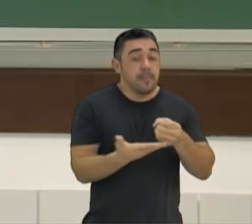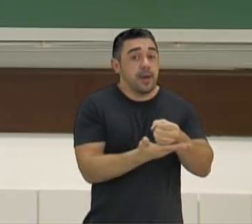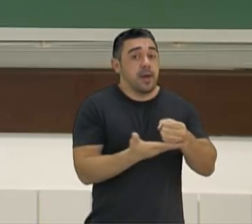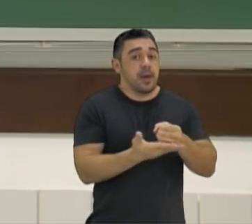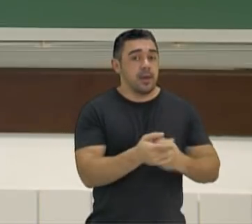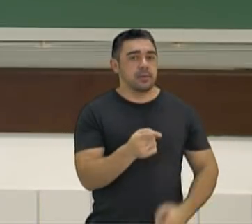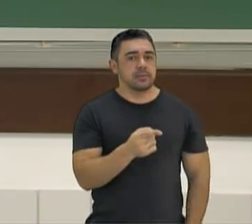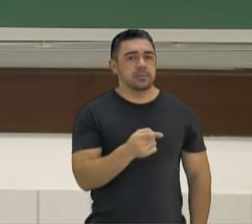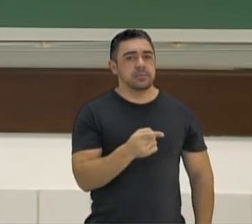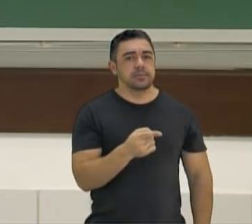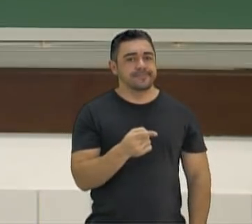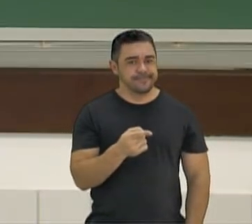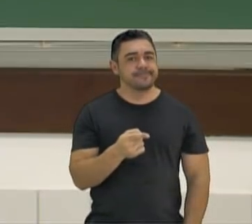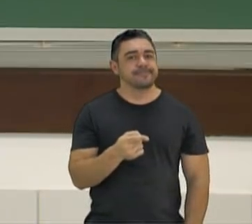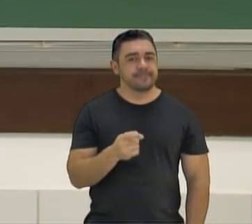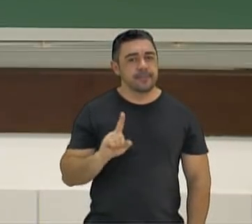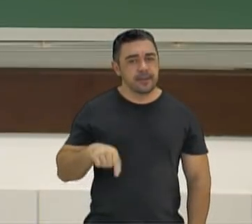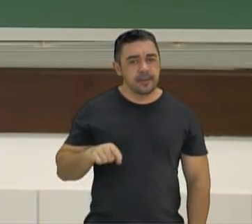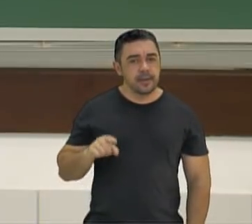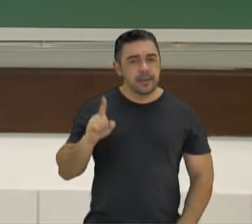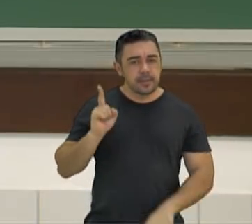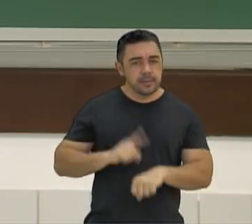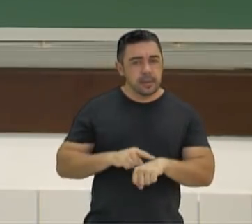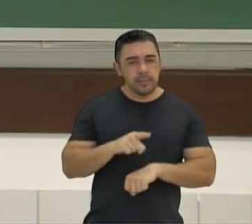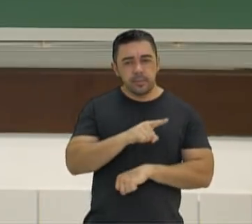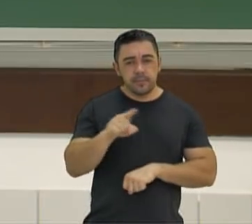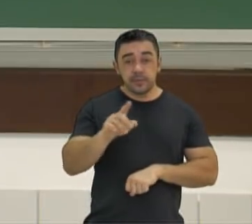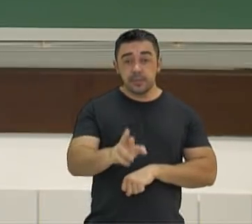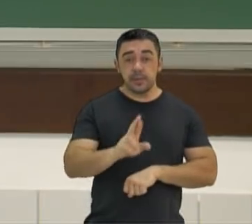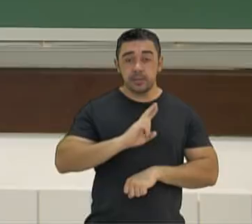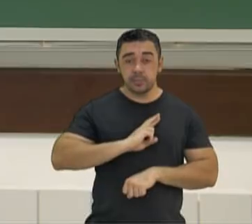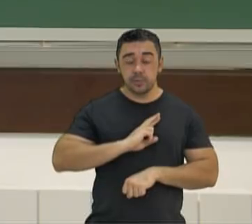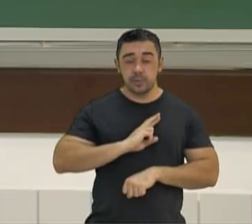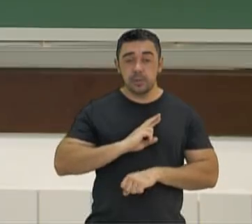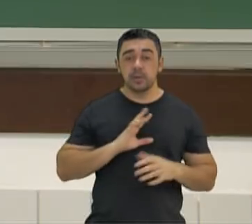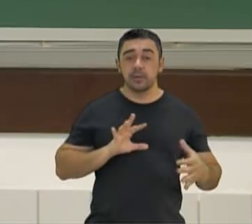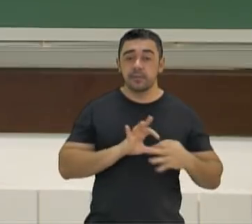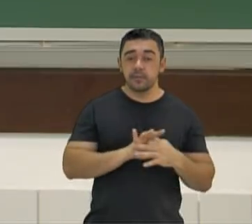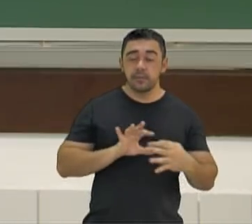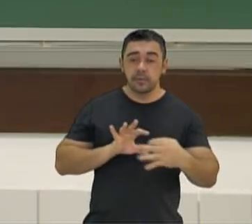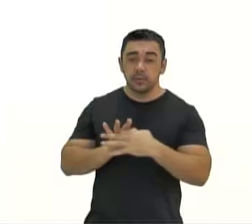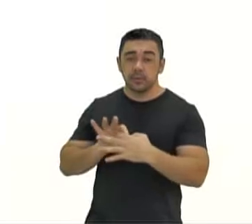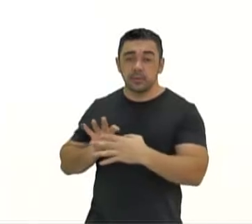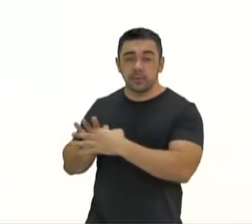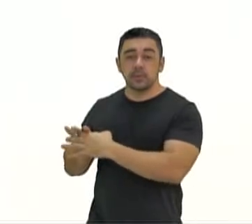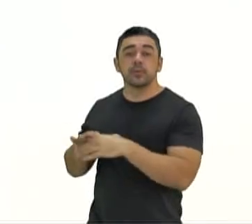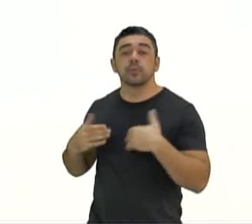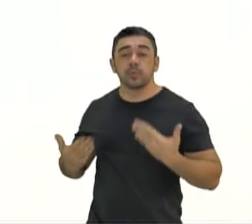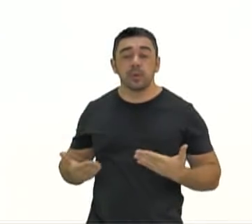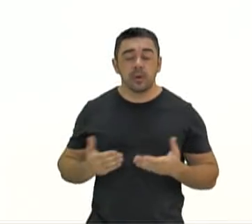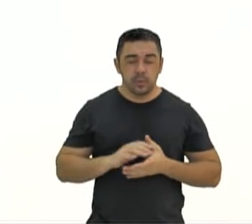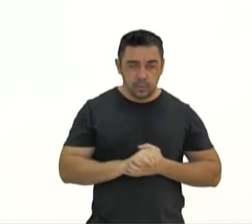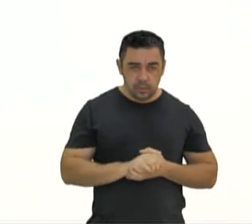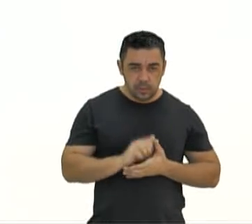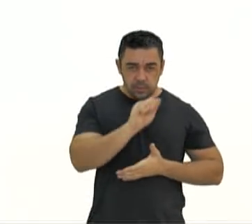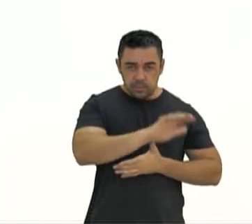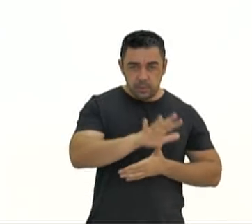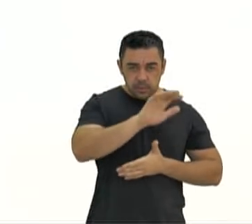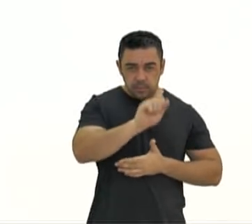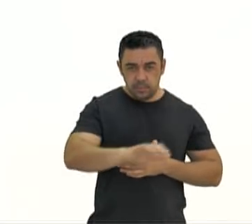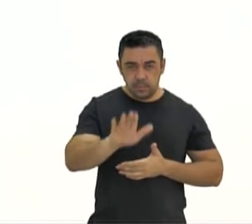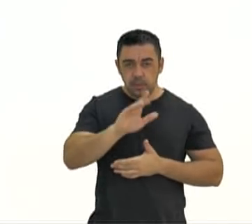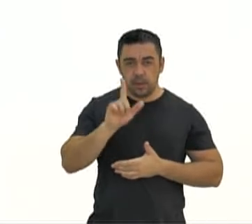o polígono da base. Então, um tempo para vocês me responderem se, dentro dessas figuras aqui, quem é o